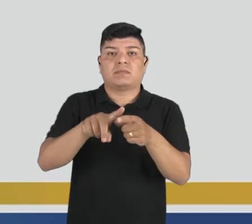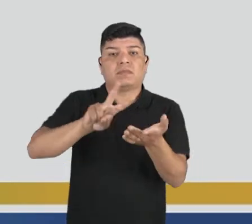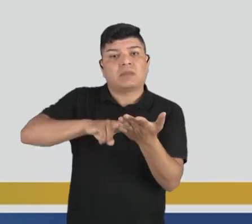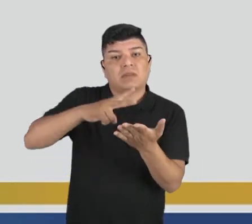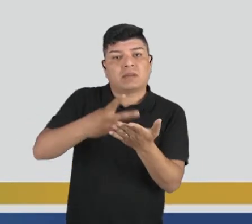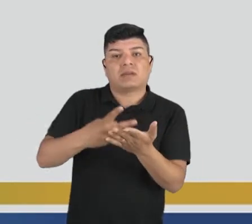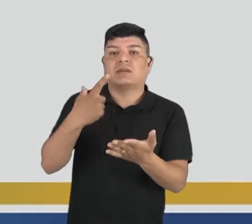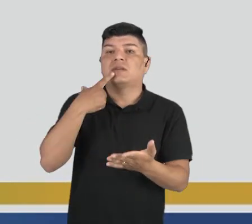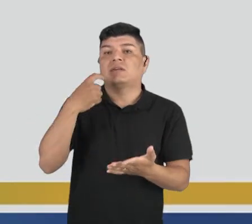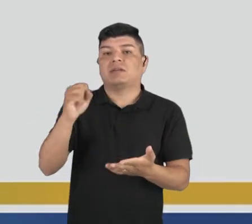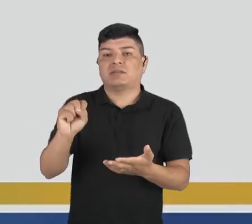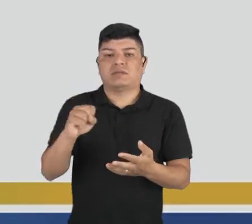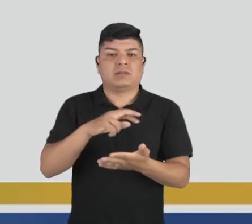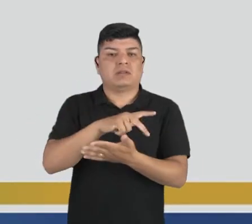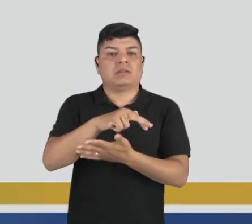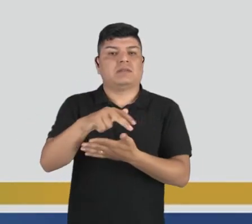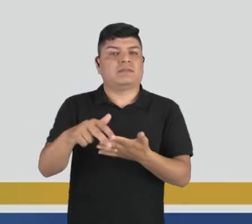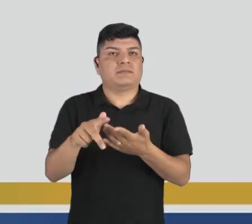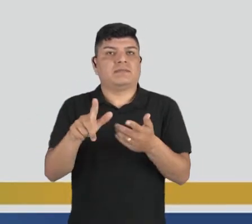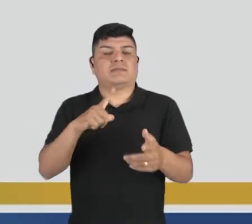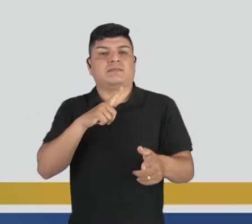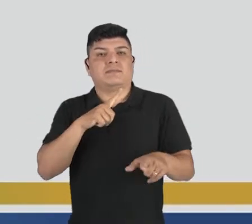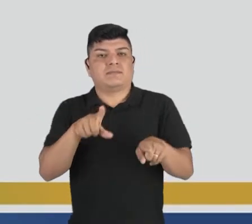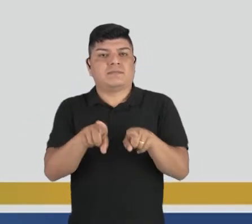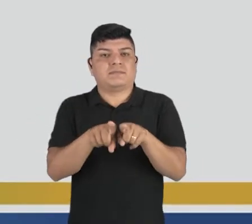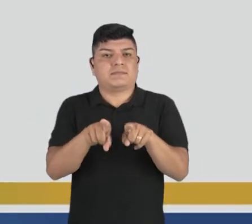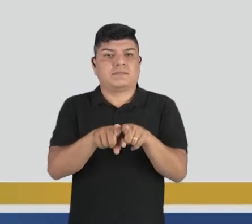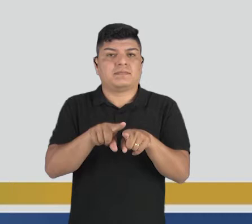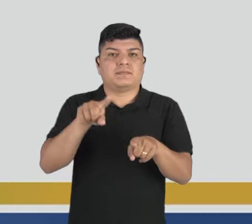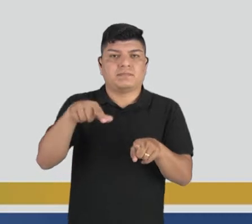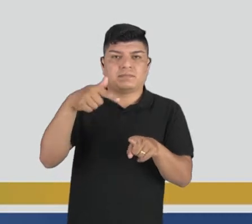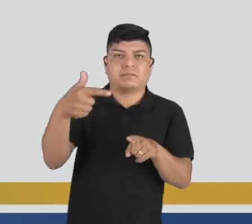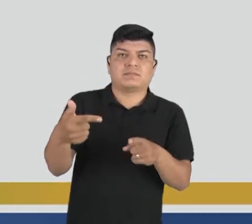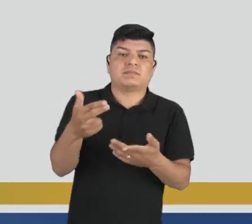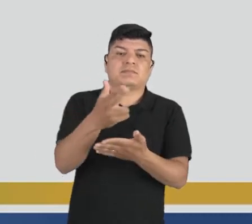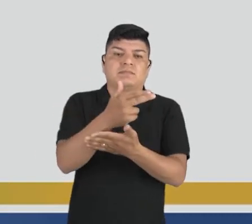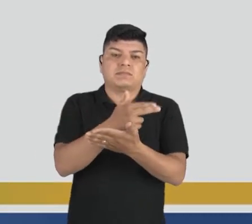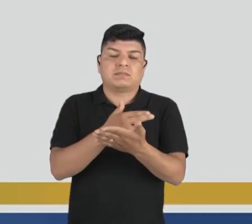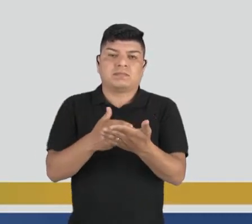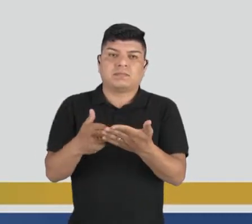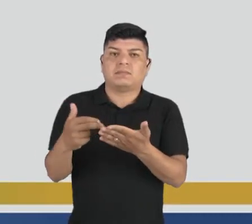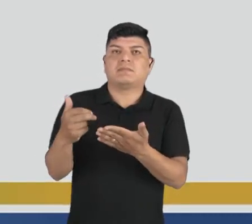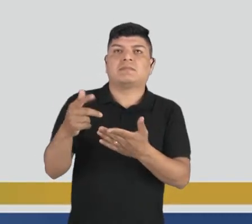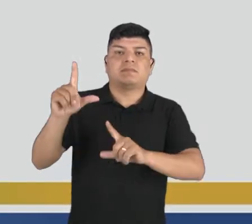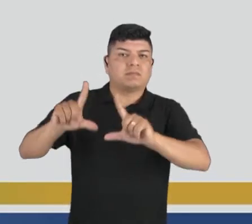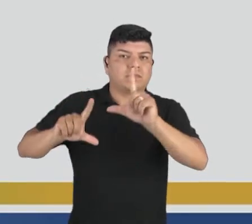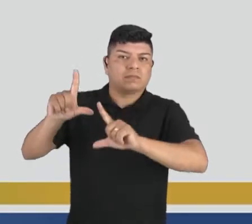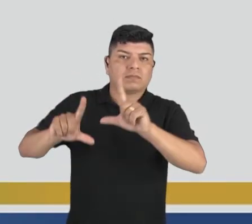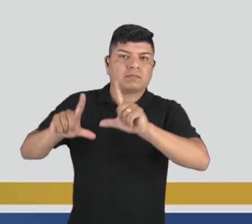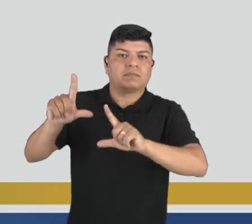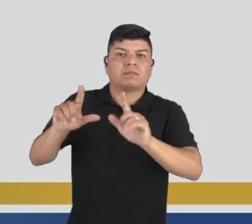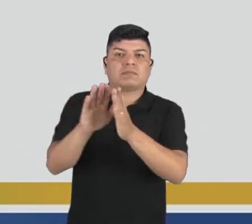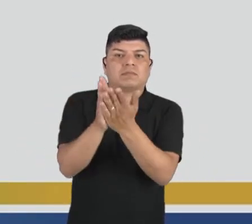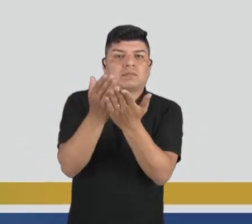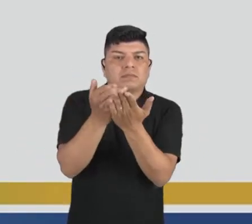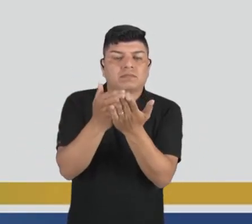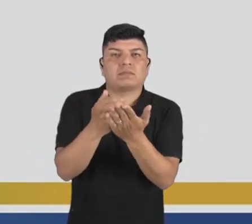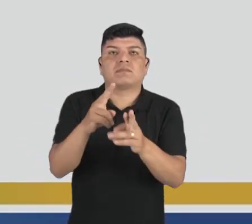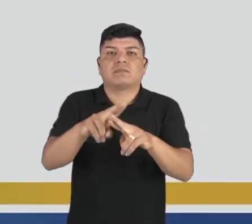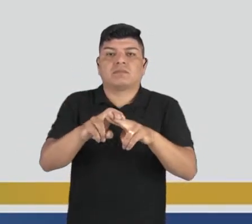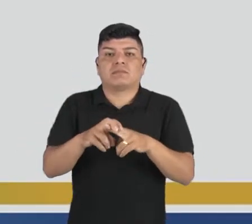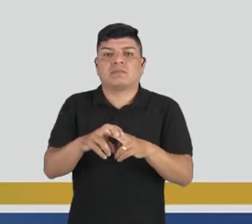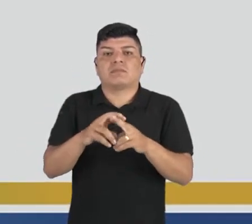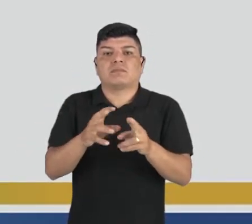para muitas línguas, né? Tem também outros séries e desenhos baseados nesse livro aí. Então, assim, é um